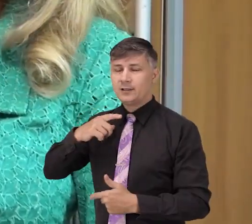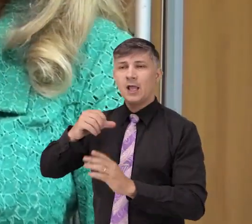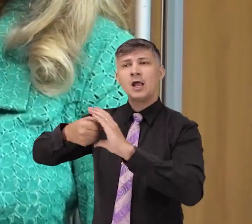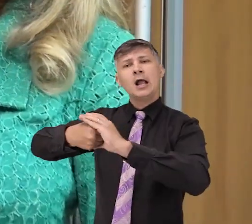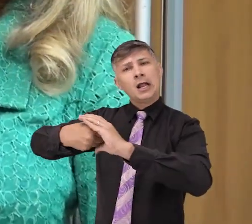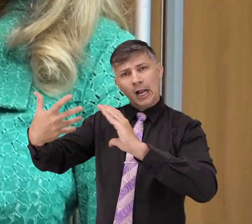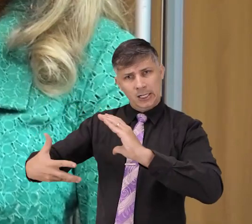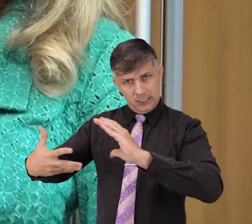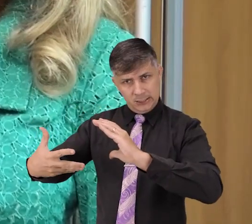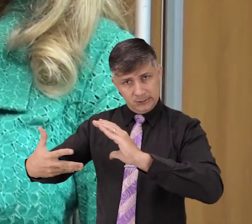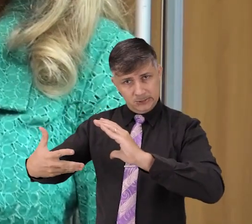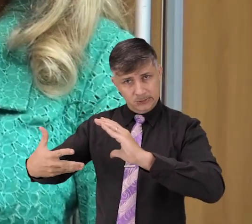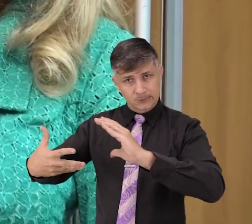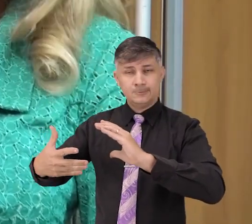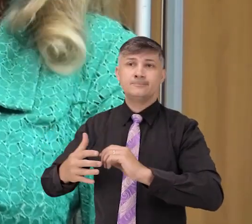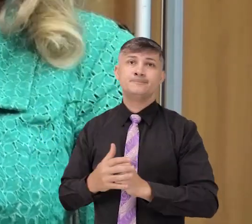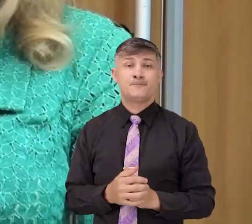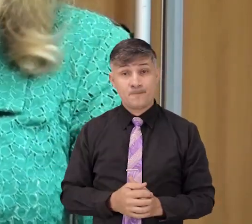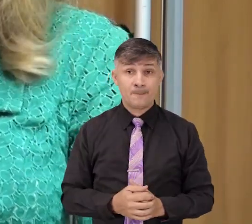tem...